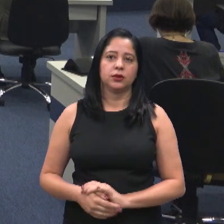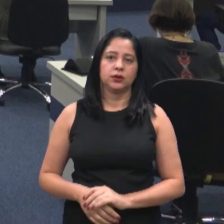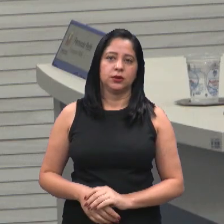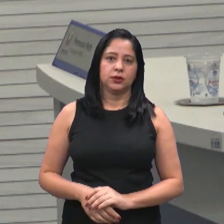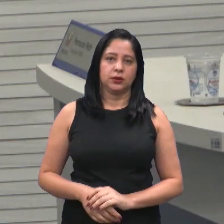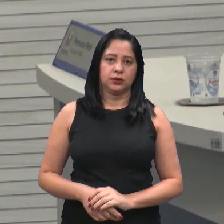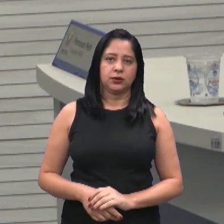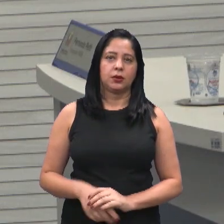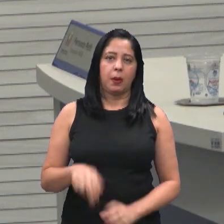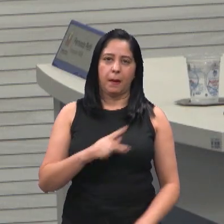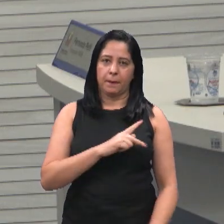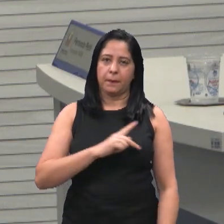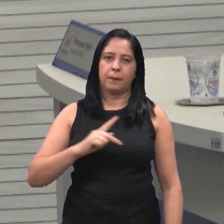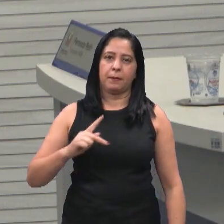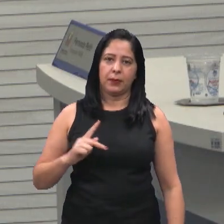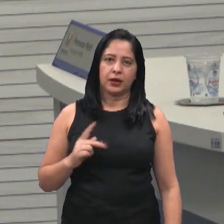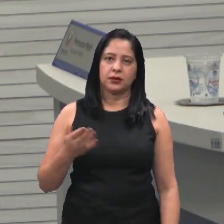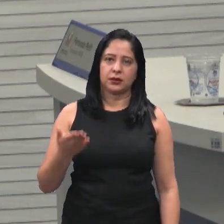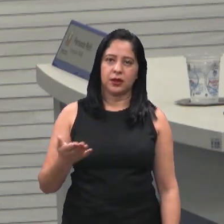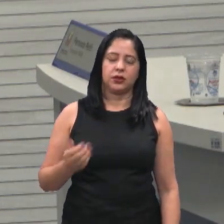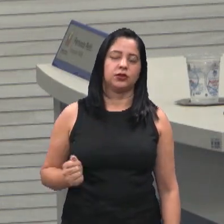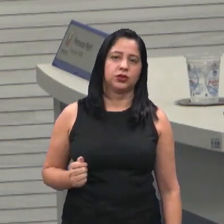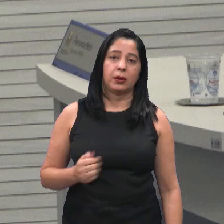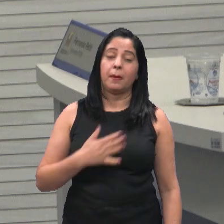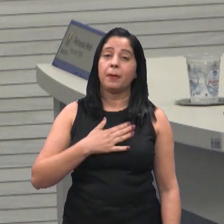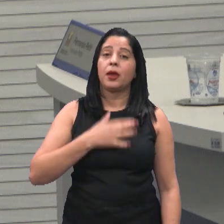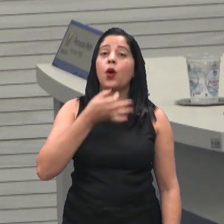Senhor presidente, eu acho que seria